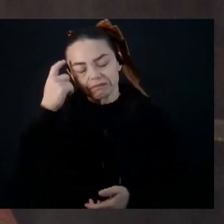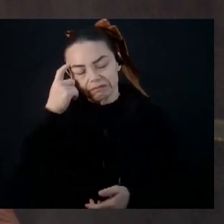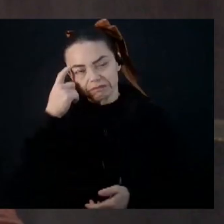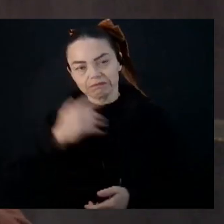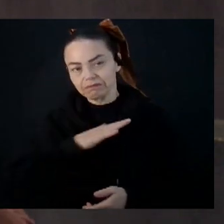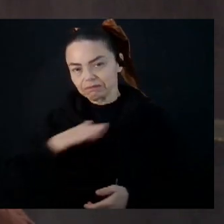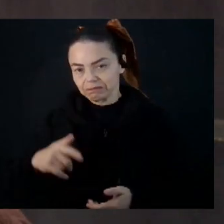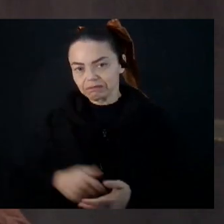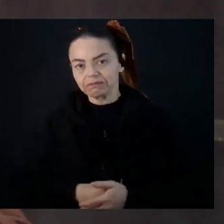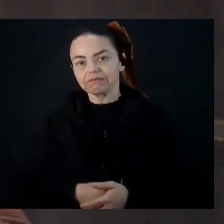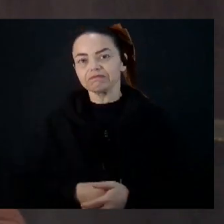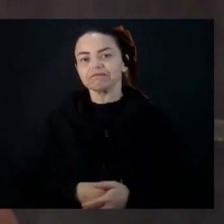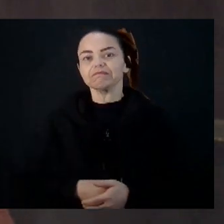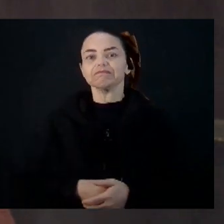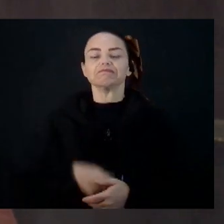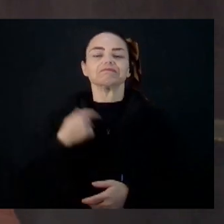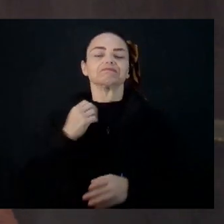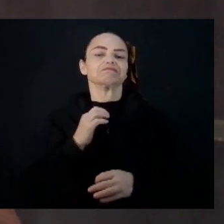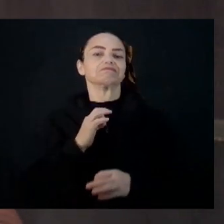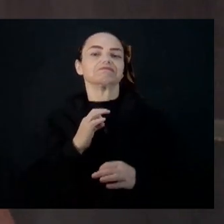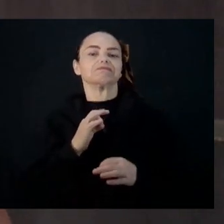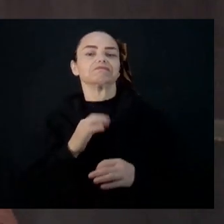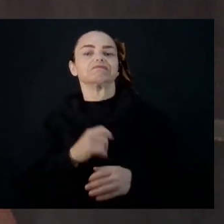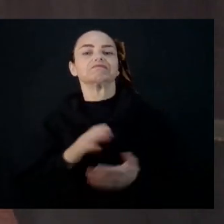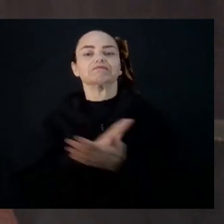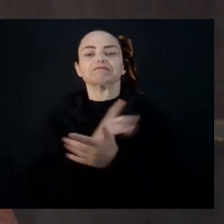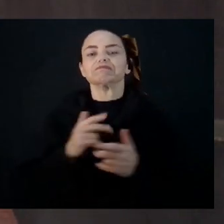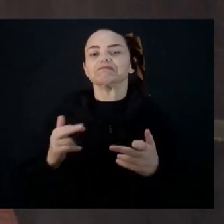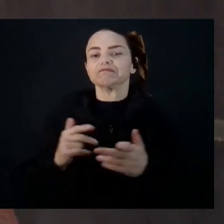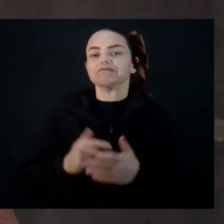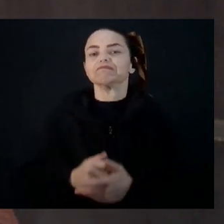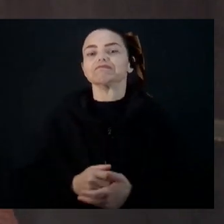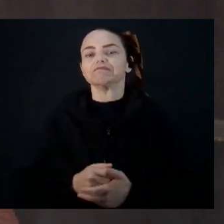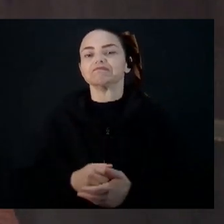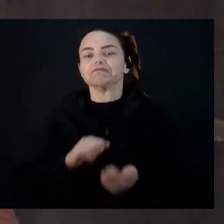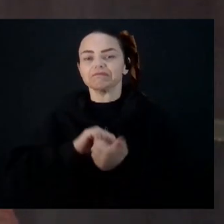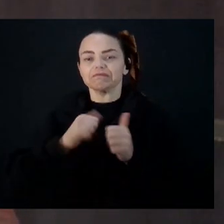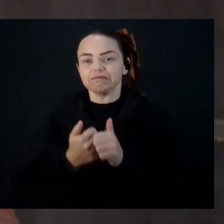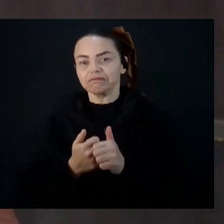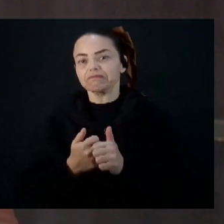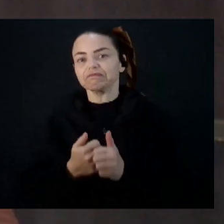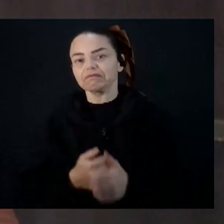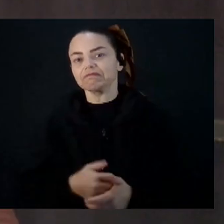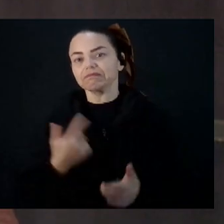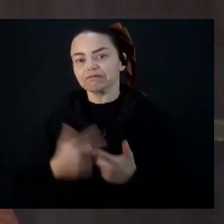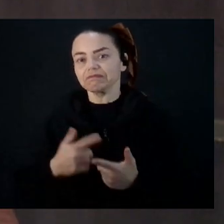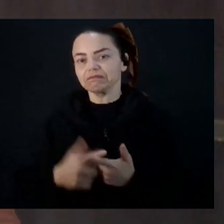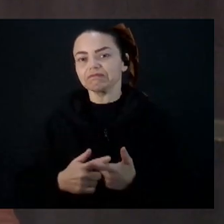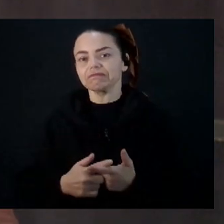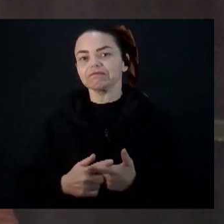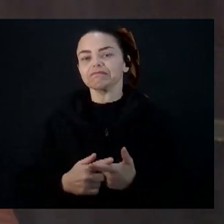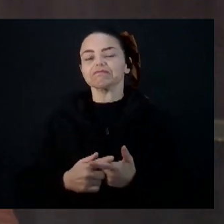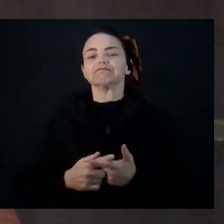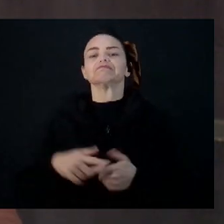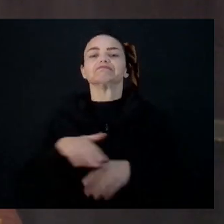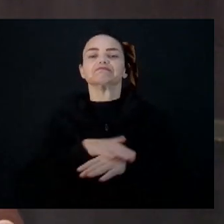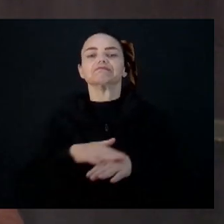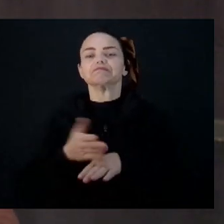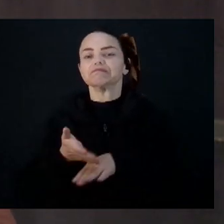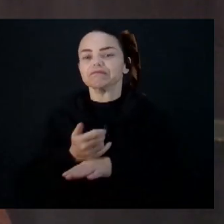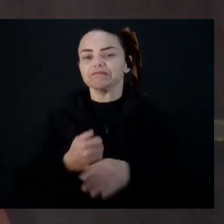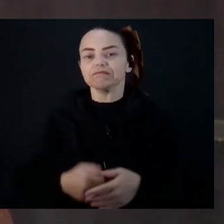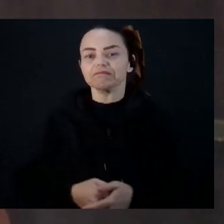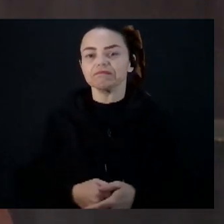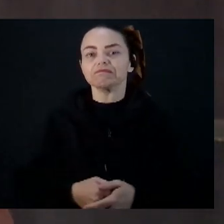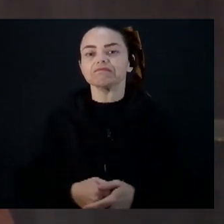nossas projeções. De alguma forma, aquilo se encaixa. Sim. Porque, como a gente conversou anteriormente, né? Que os